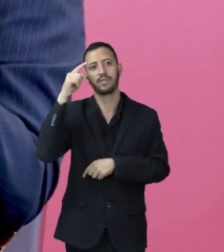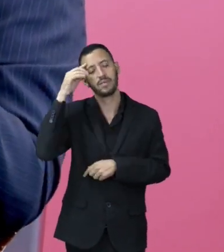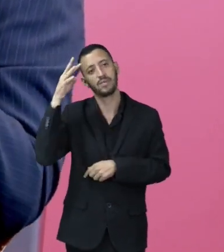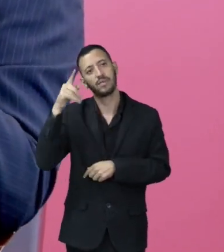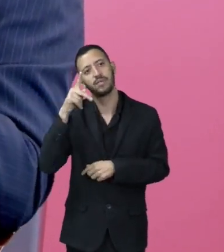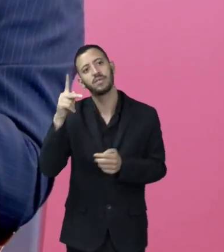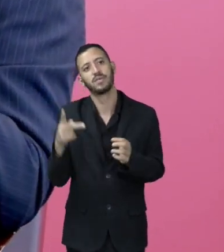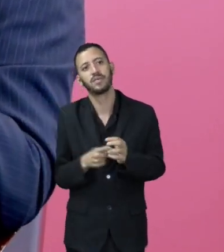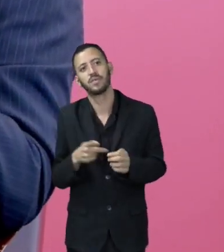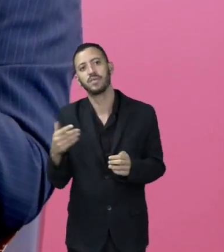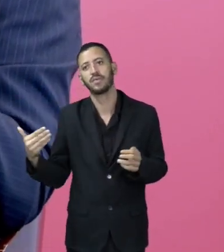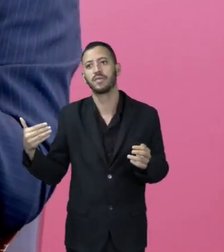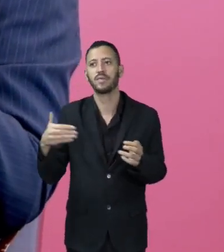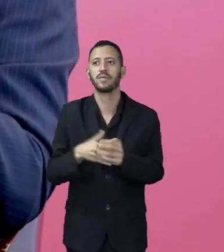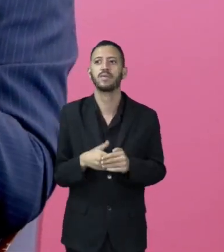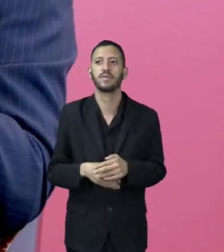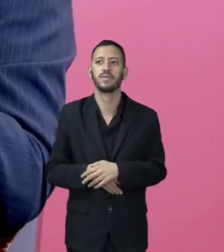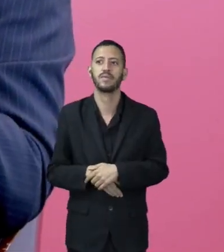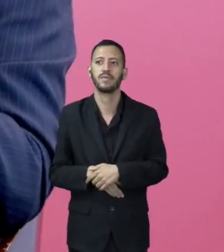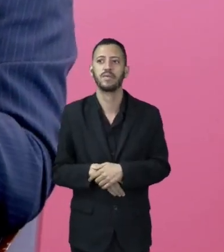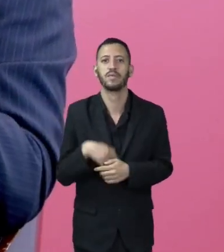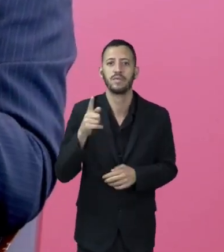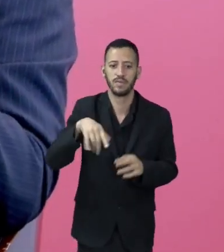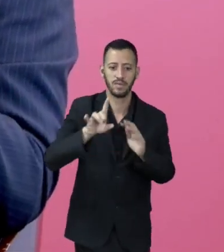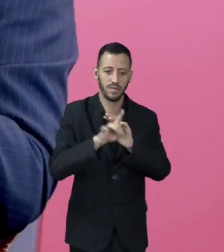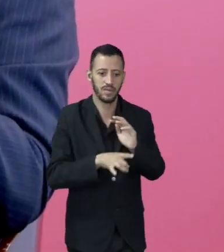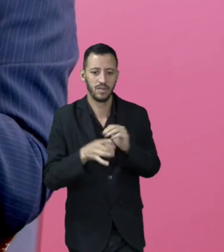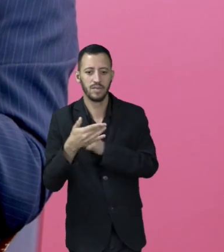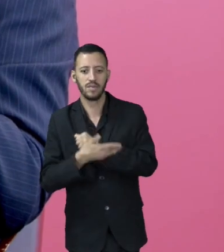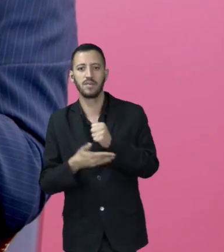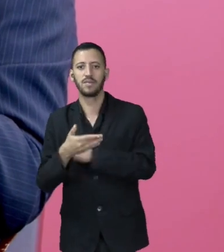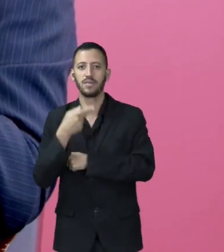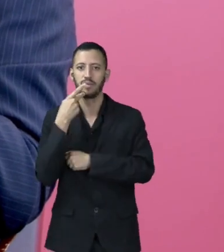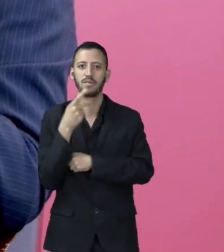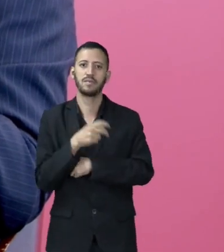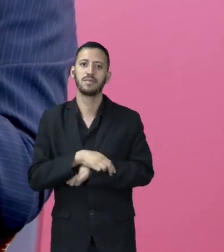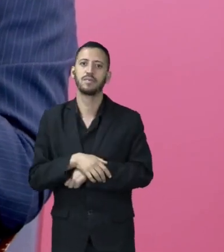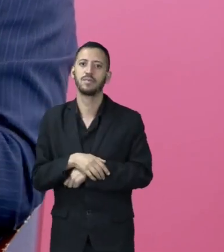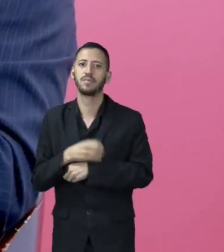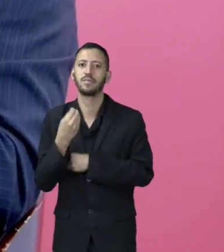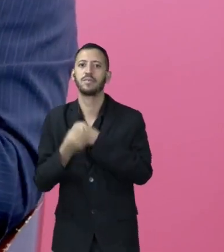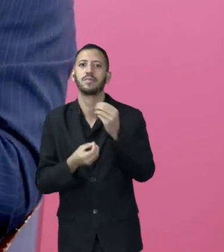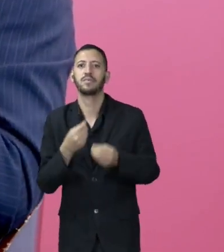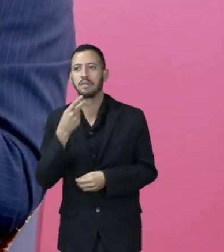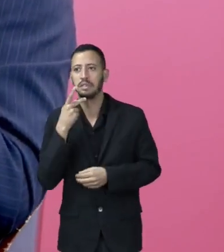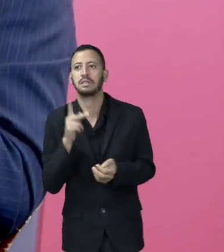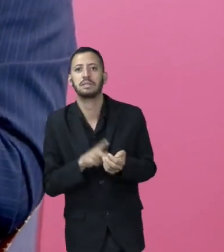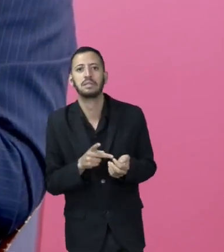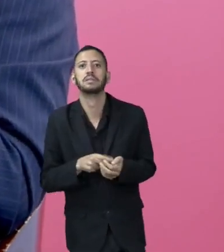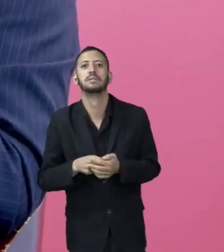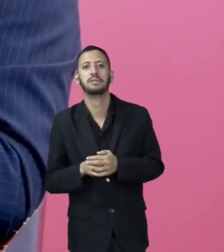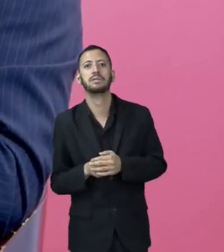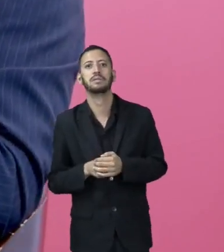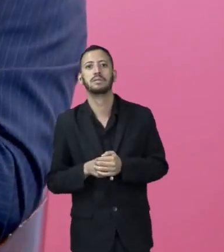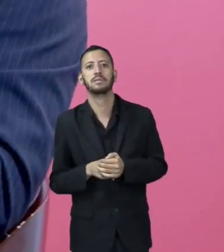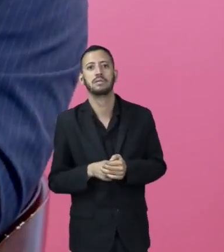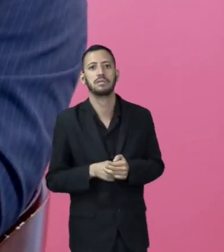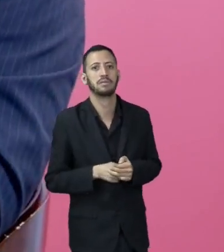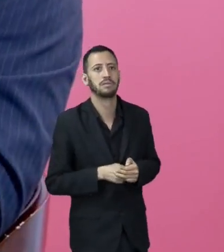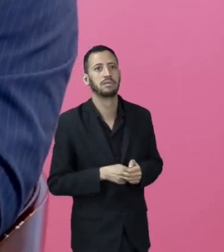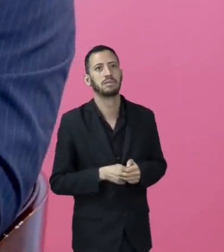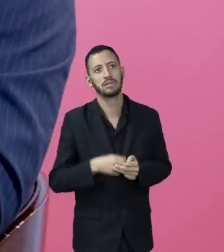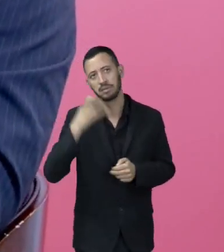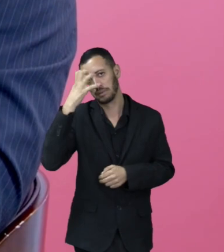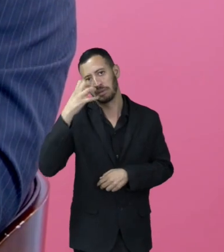você ter até esse direito básico questionado, né? Como é que realmente... Exato. Eu sinceramente, eu